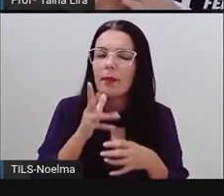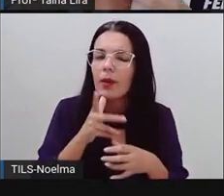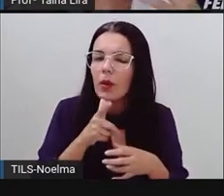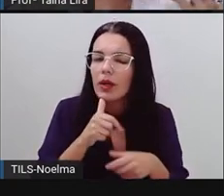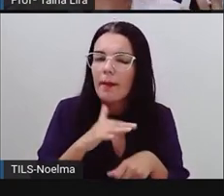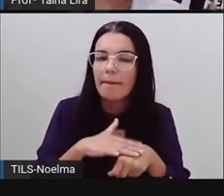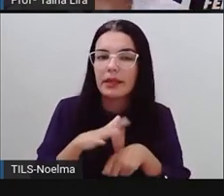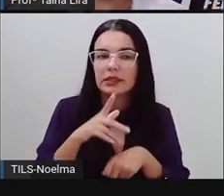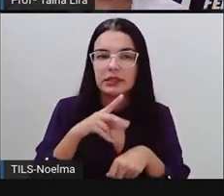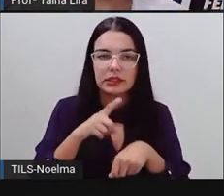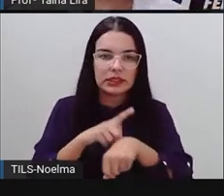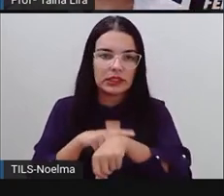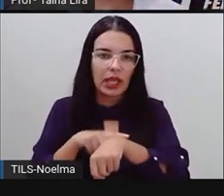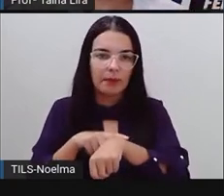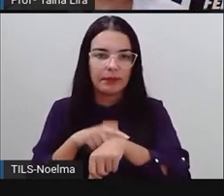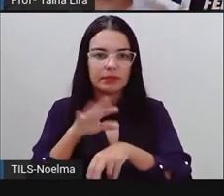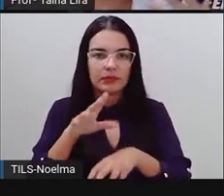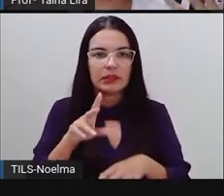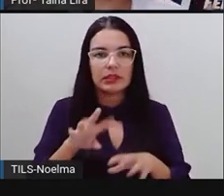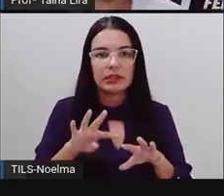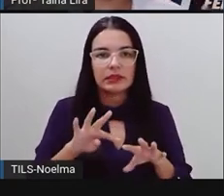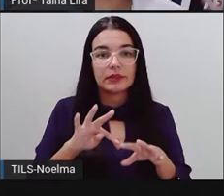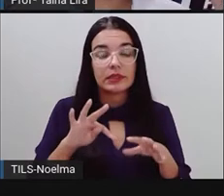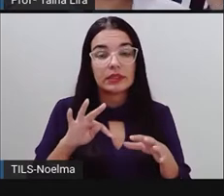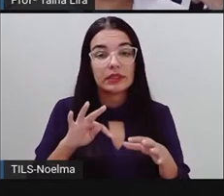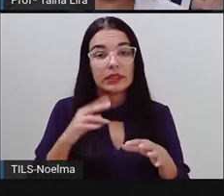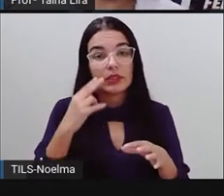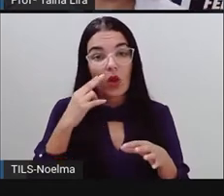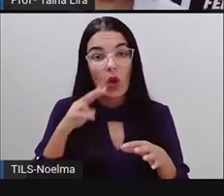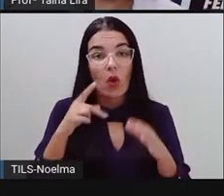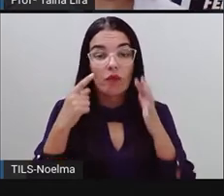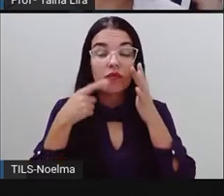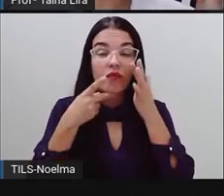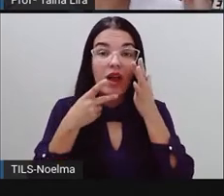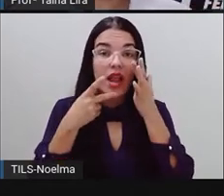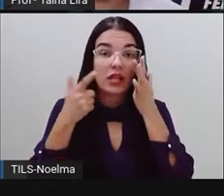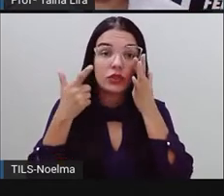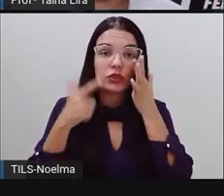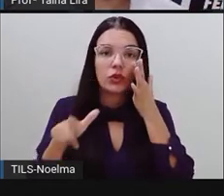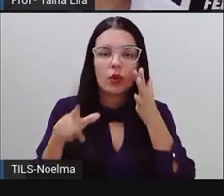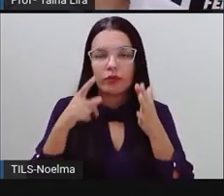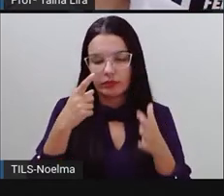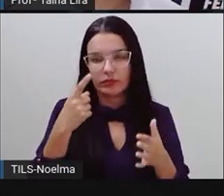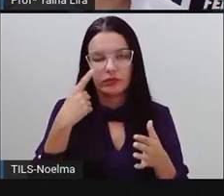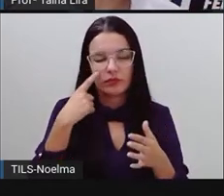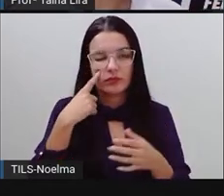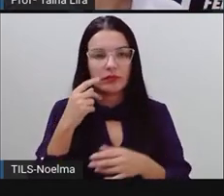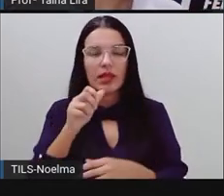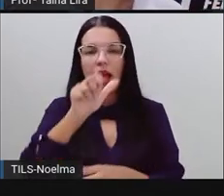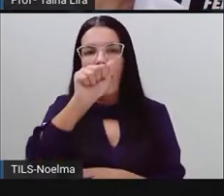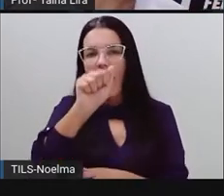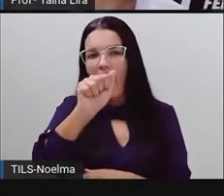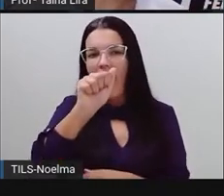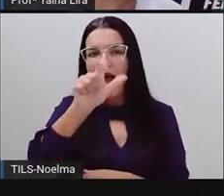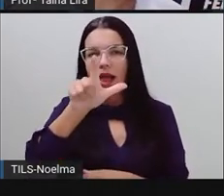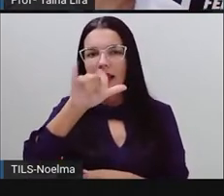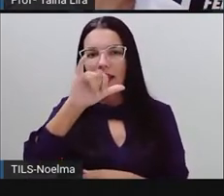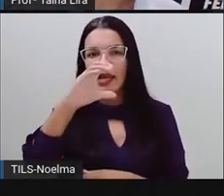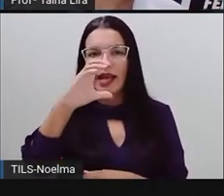então qual é a sílaba mais forte da palavra alicate a prova falar de novo e o segundo ano vai me dizer ó